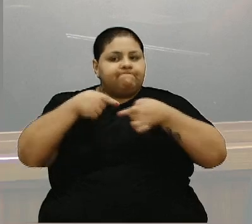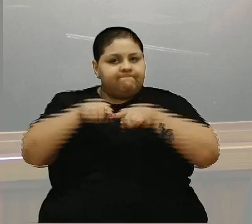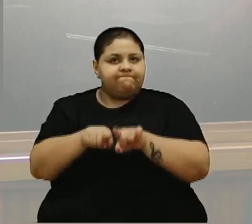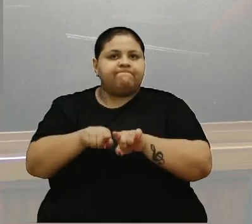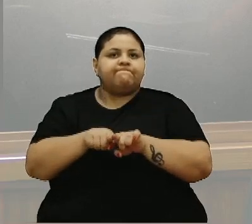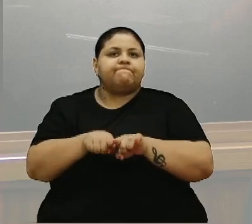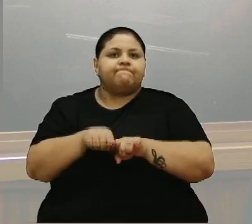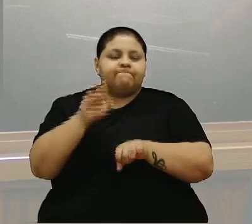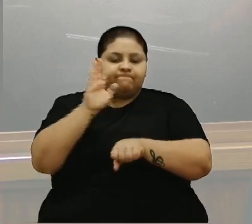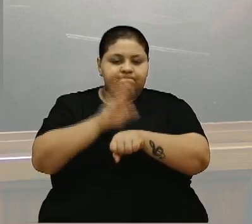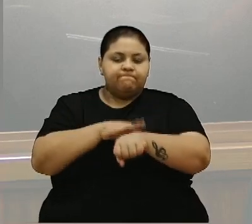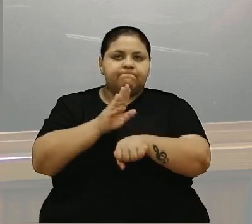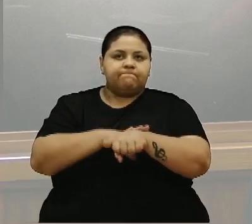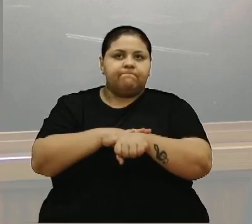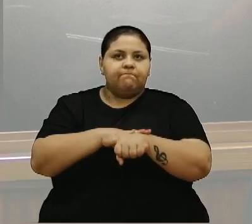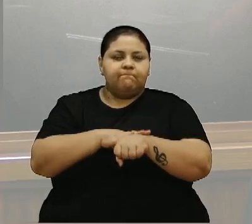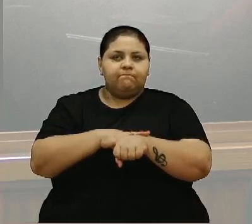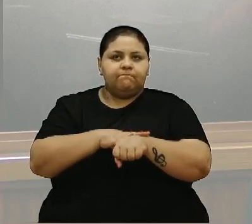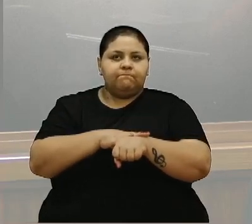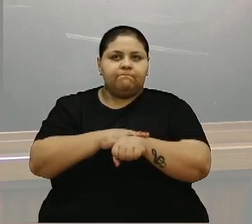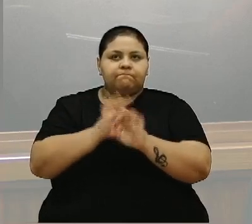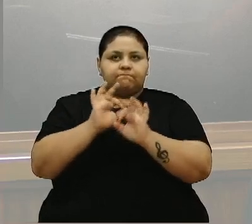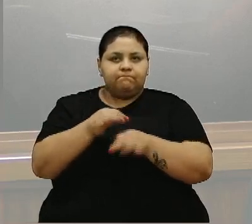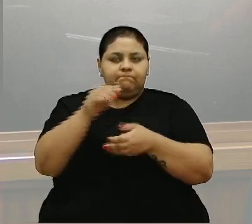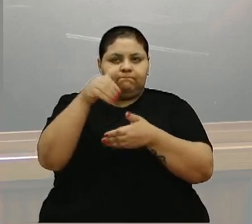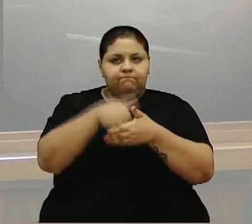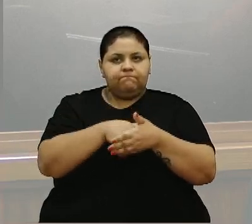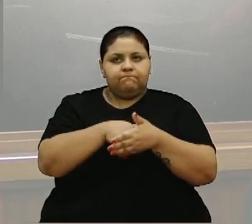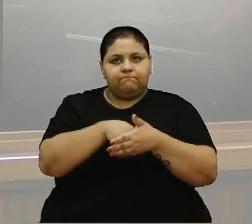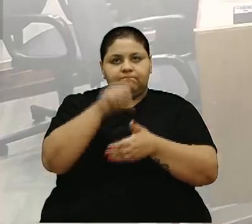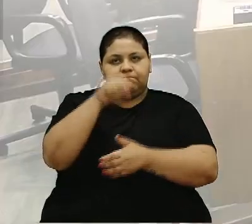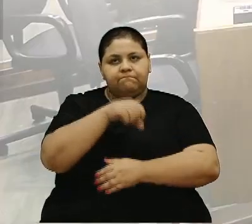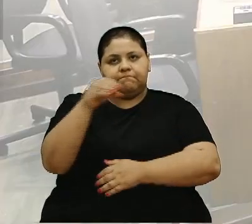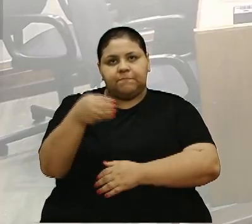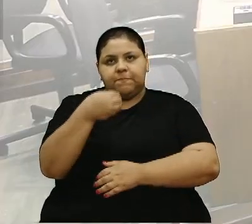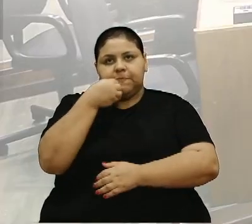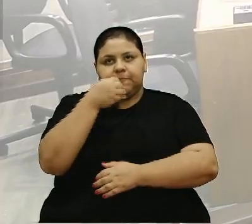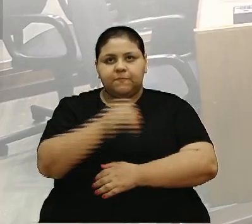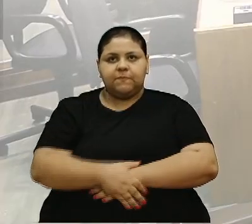e no momento oportuno votarei favorável, logicamente. Obrigado, vereador Lucas.